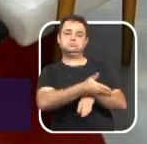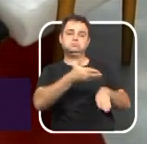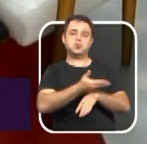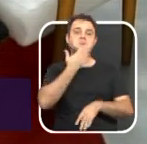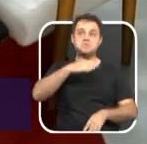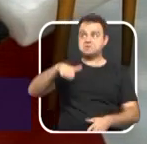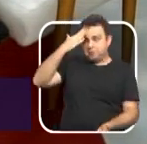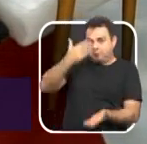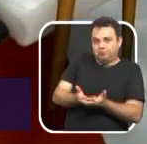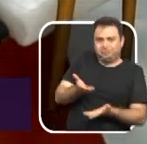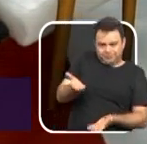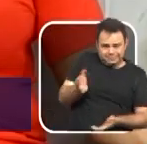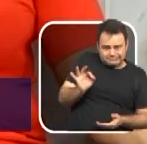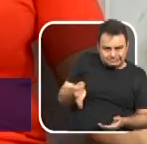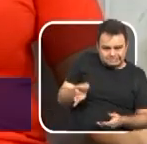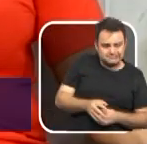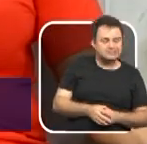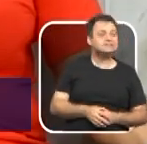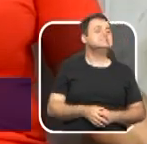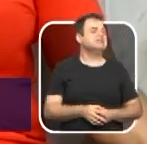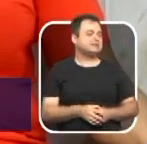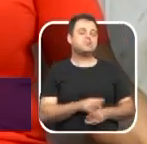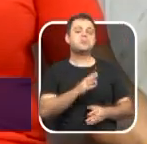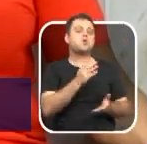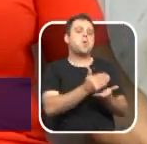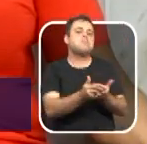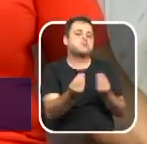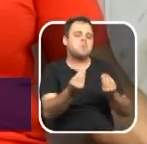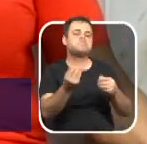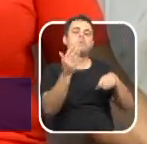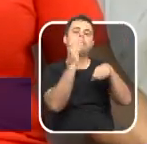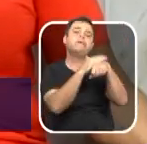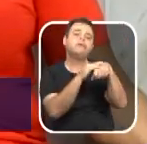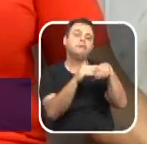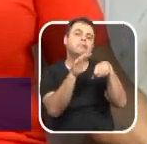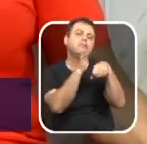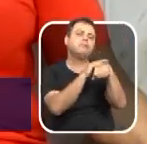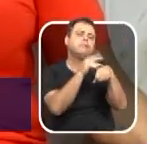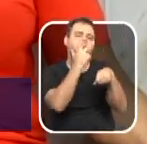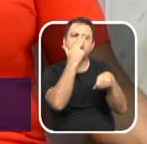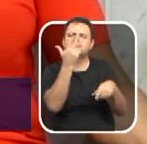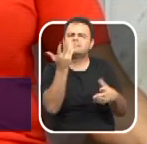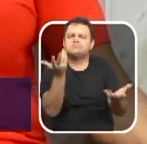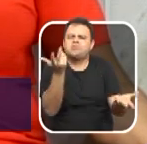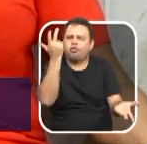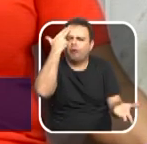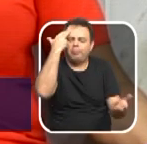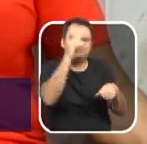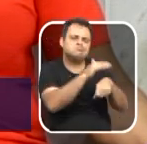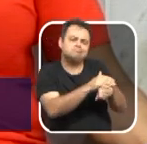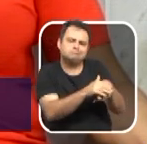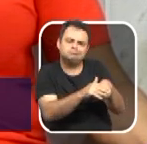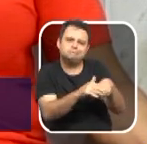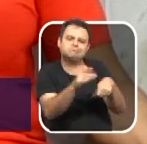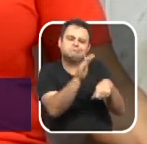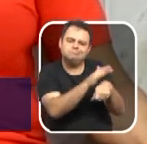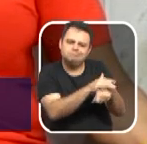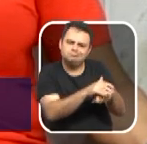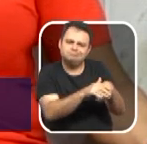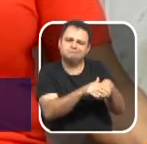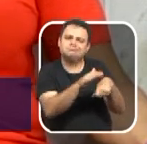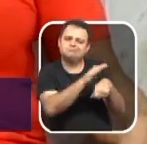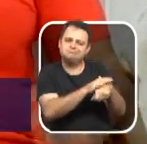carinho, né? E começa a evoluir os toques e também começam as ameaças, porque